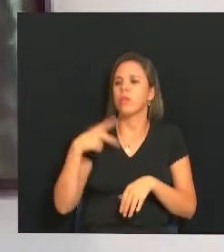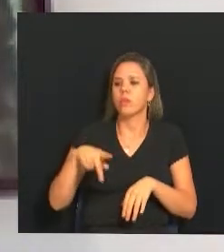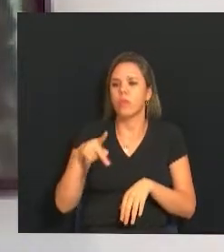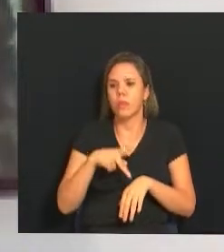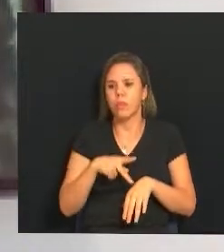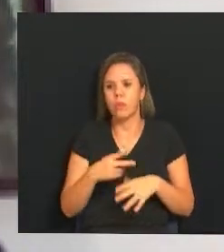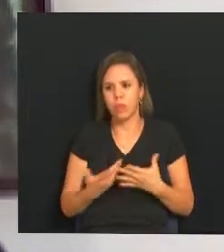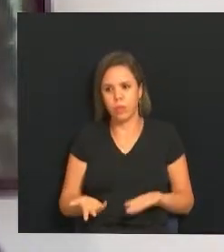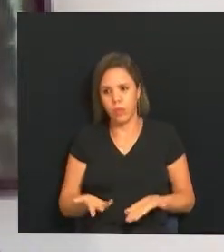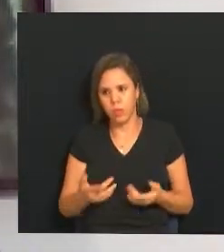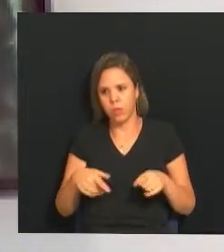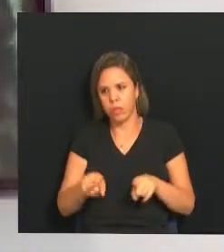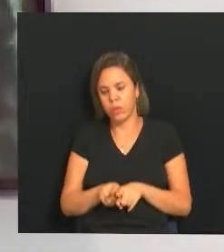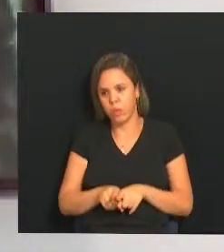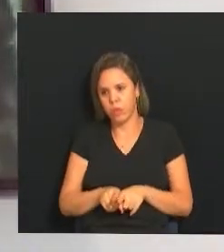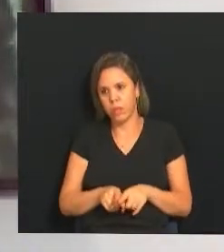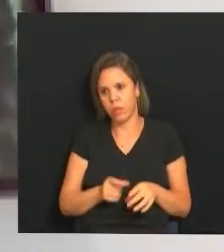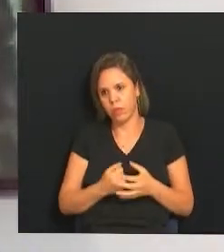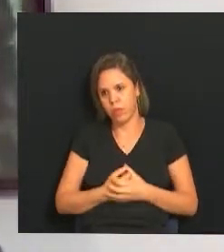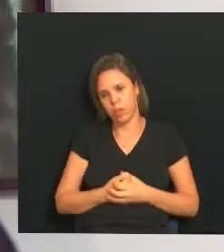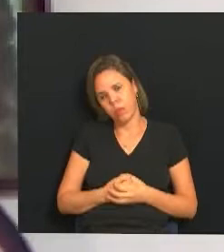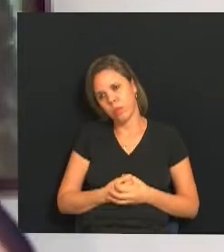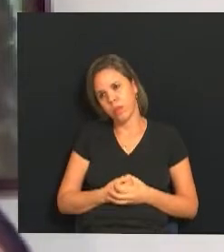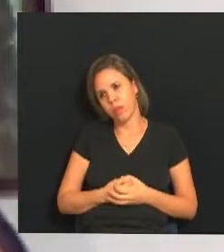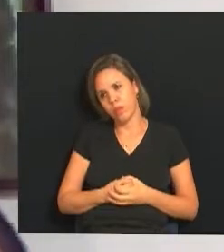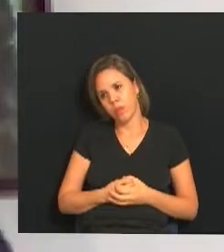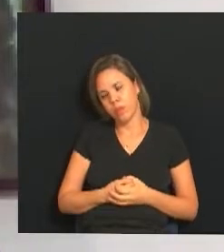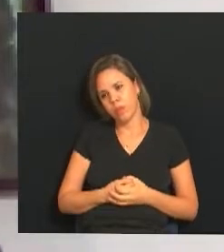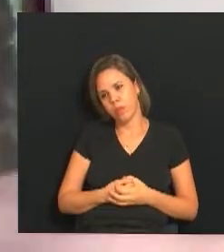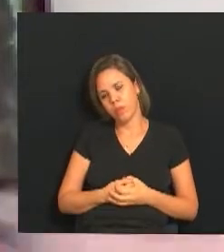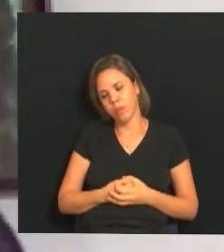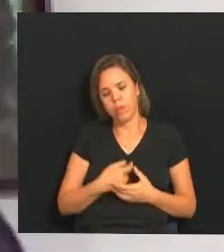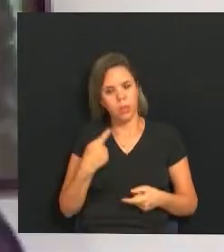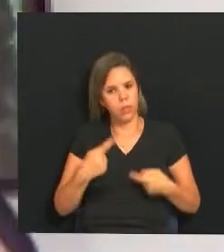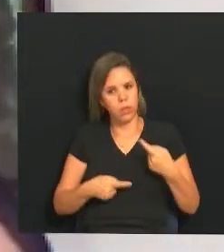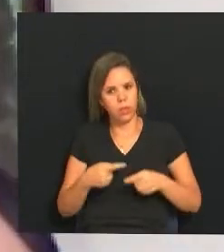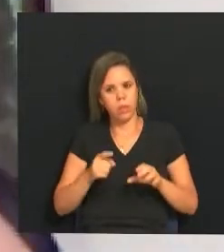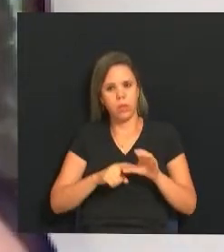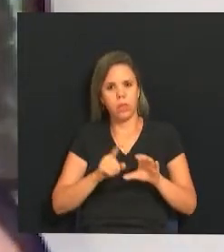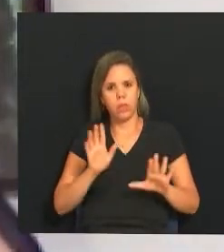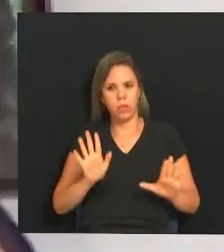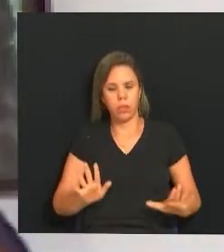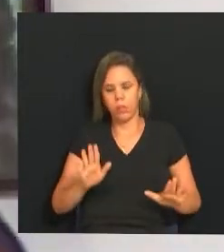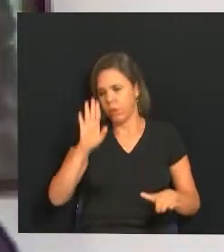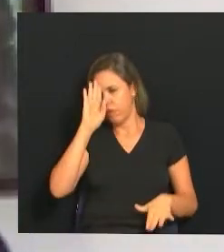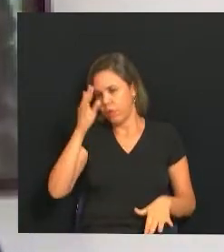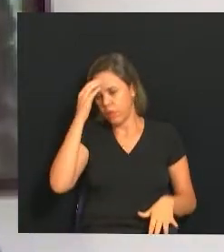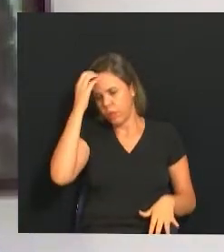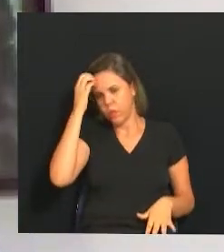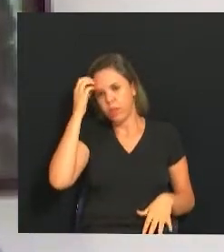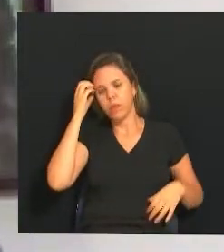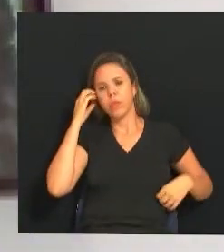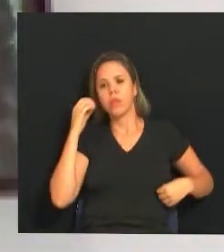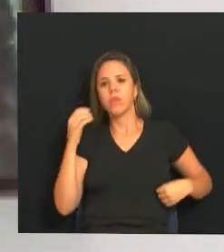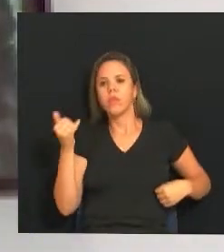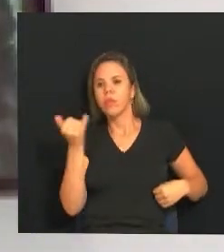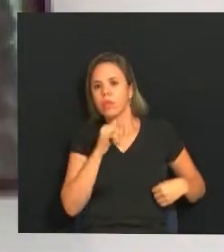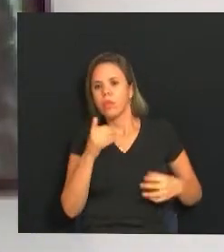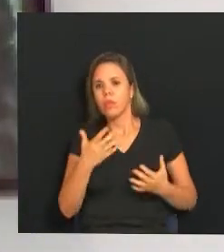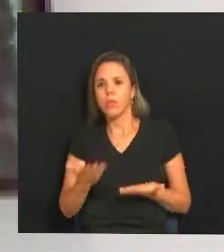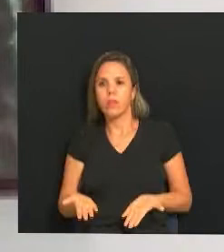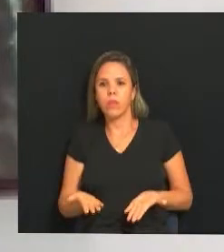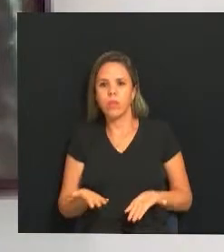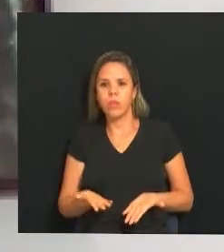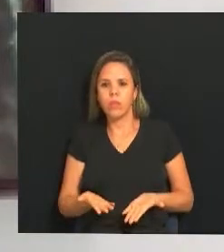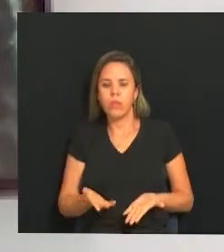países também por uma questão aí política de dependência, principalmente no setor mais energético, e a